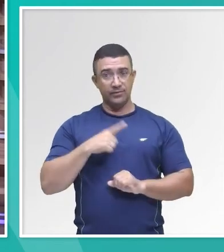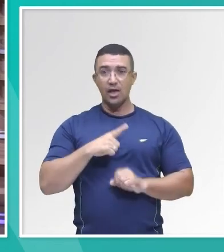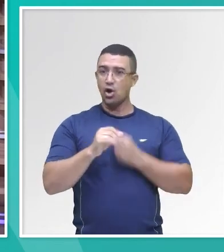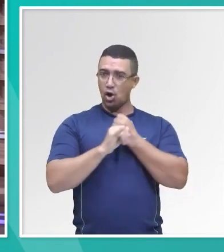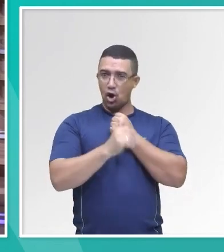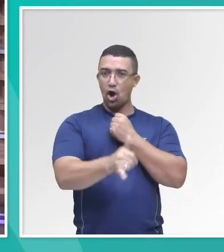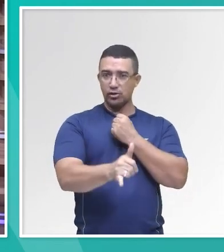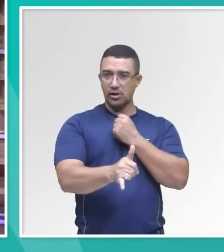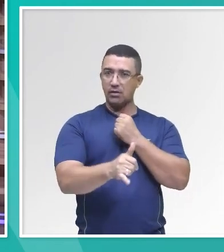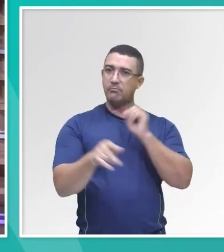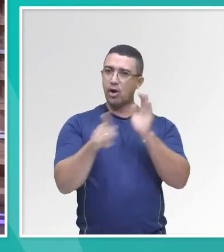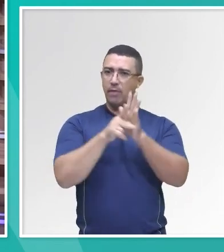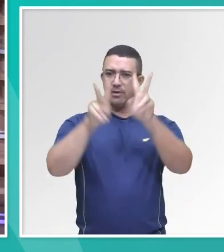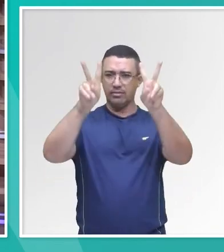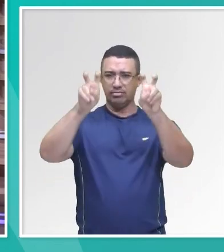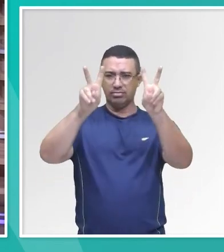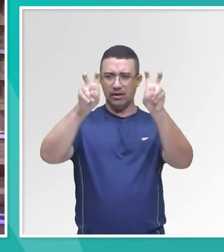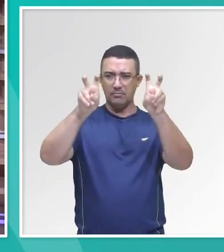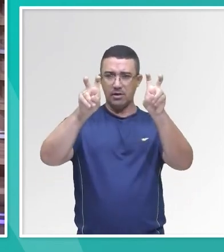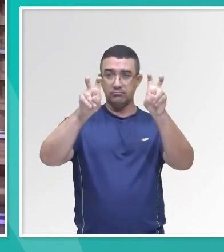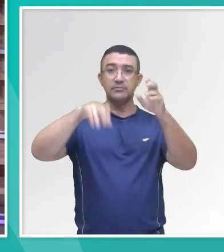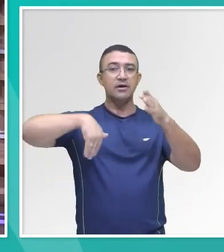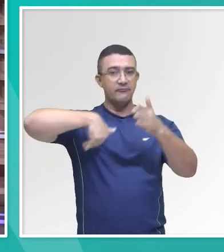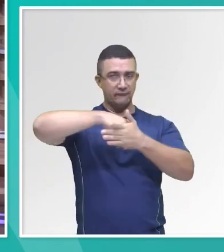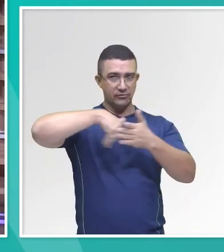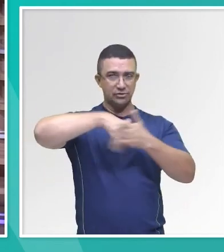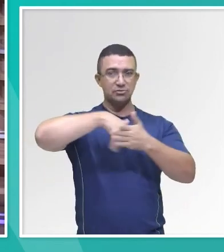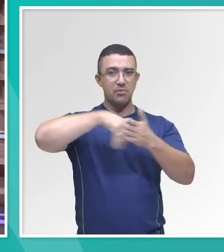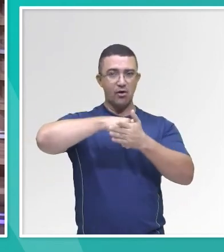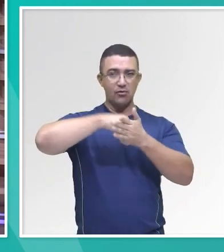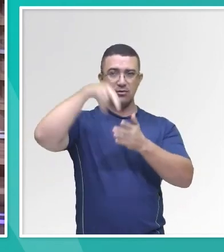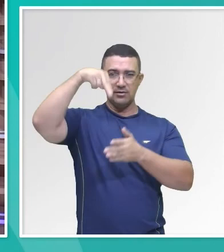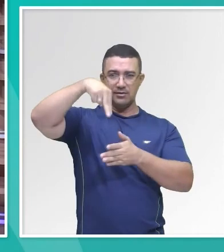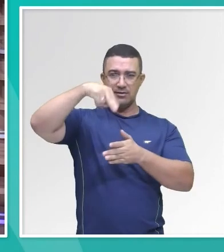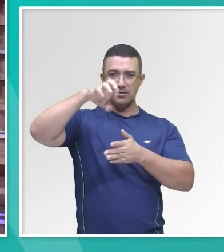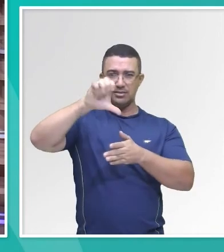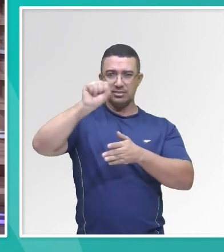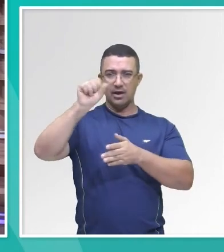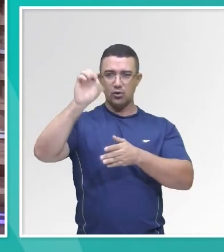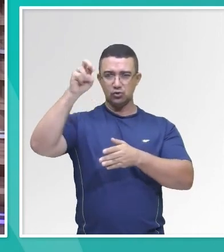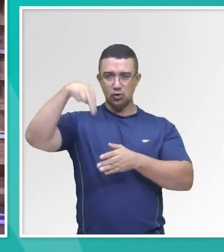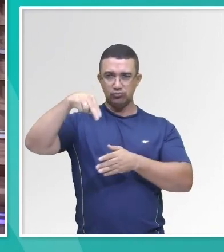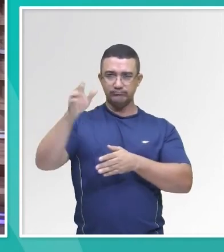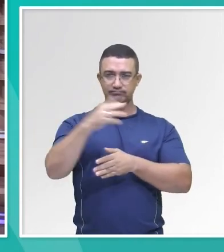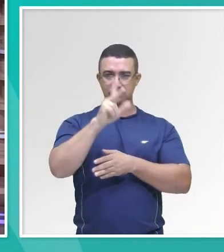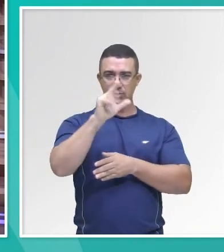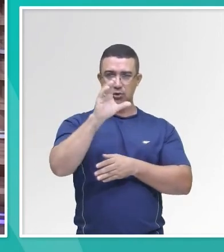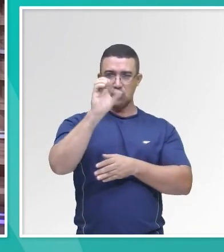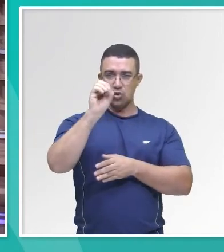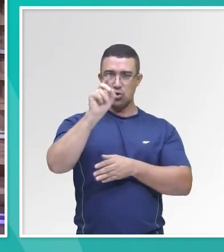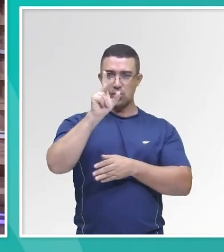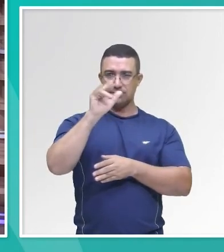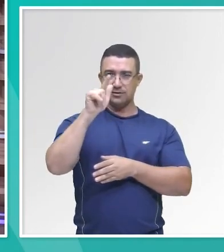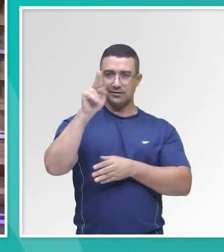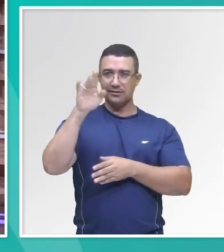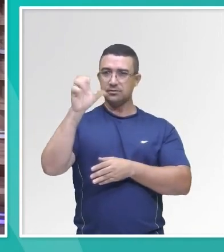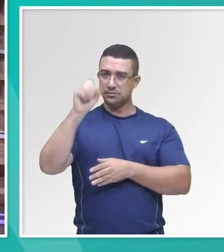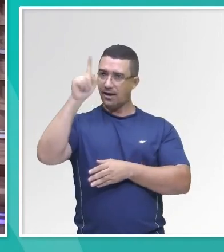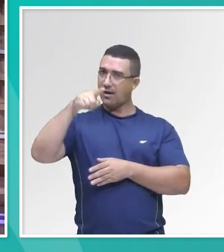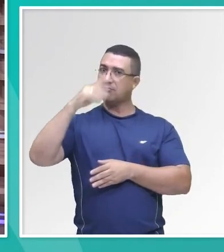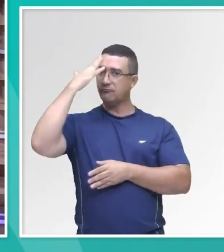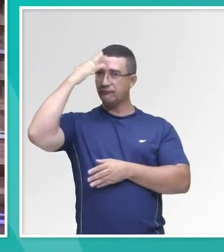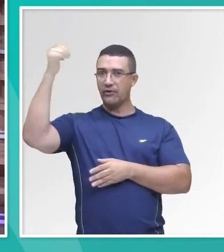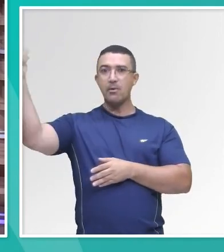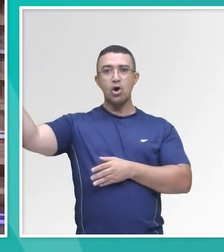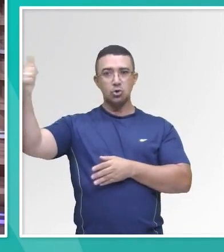futebol, né? Nelson Rodrigues é um grande cronista de futebol, por exemplo. Então, você vai encontrar sobre esses